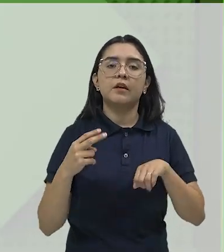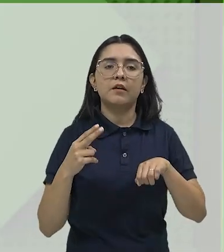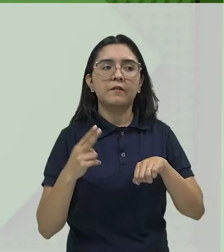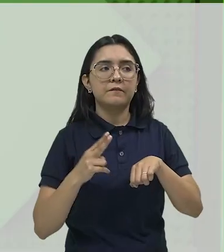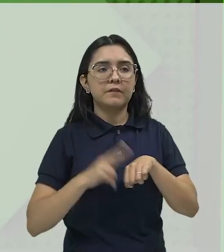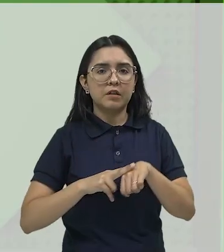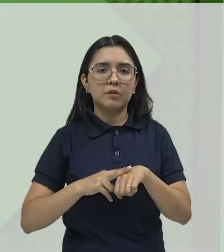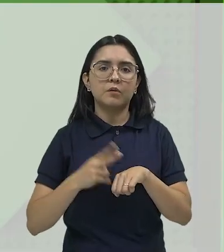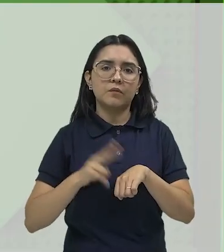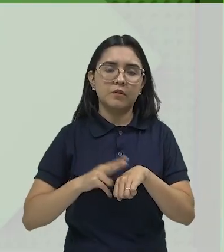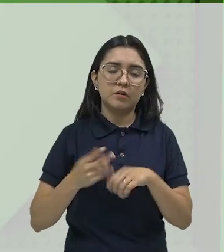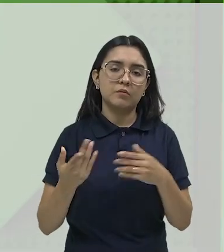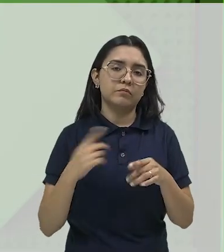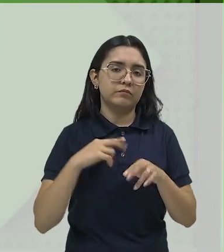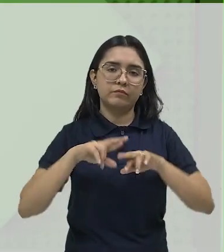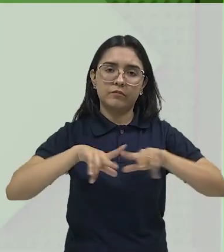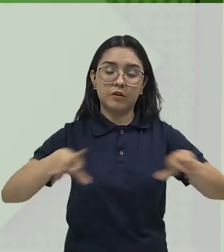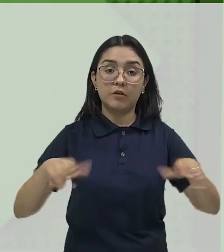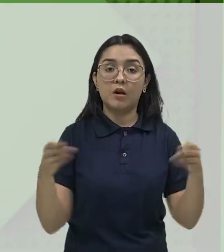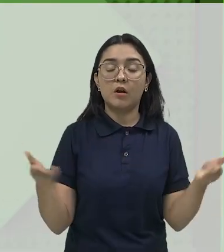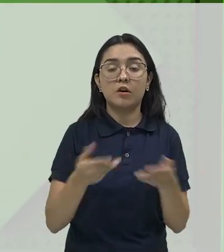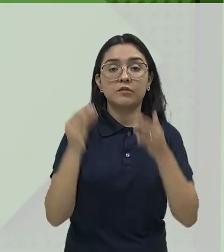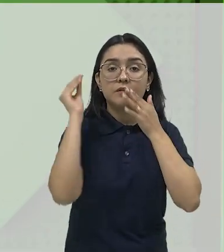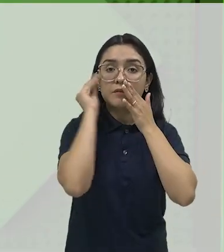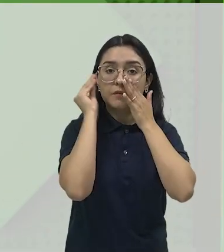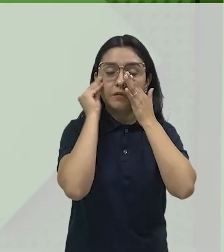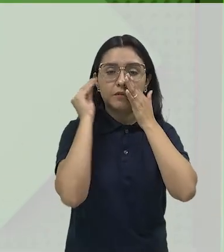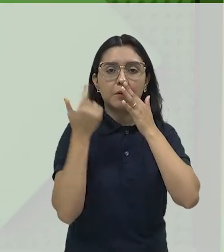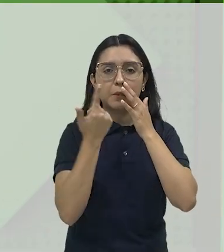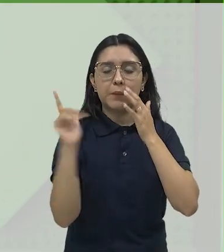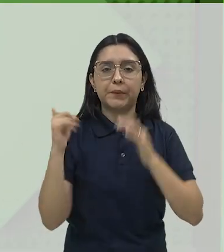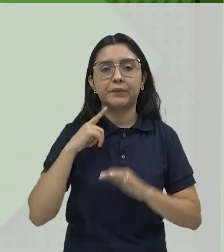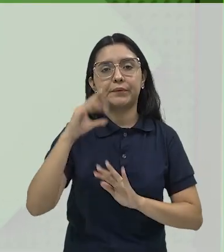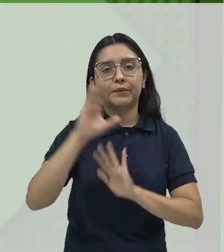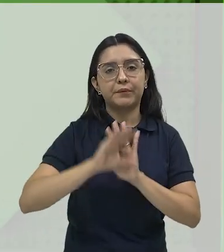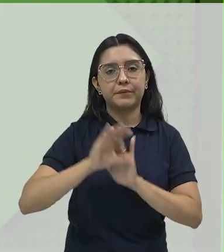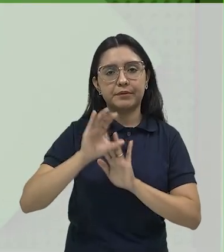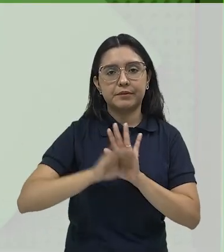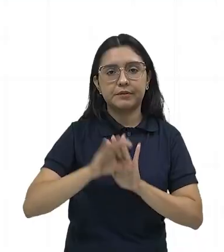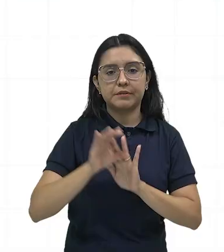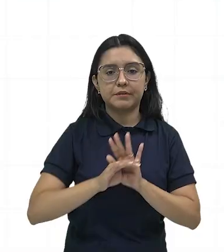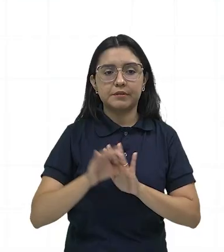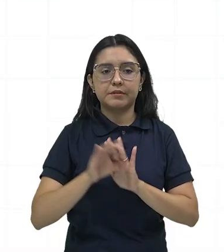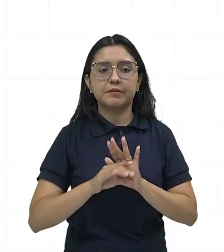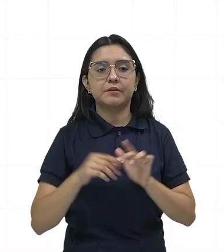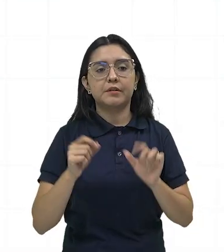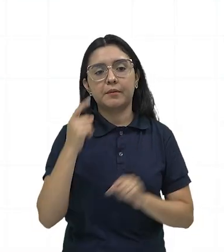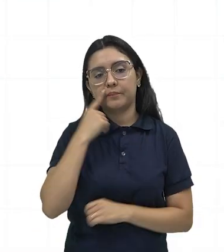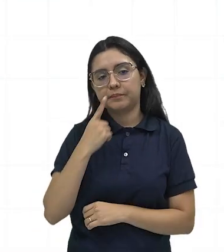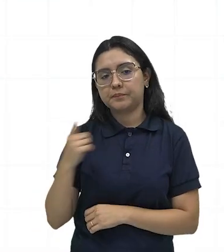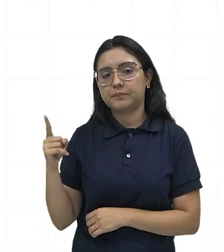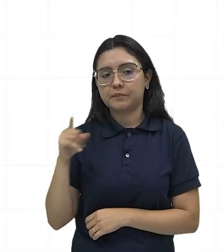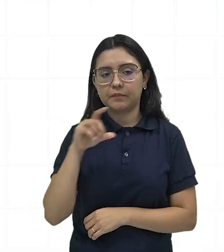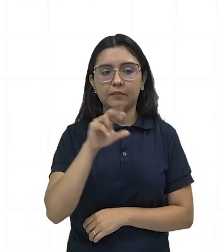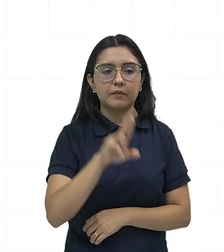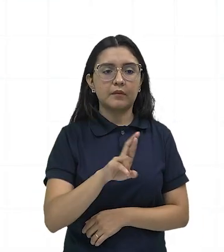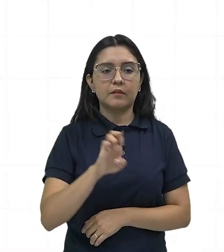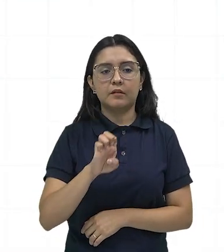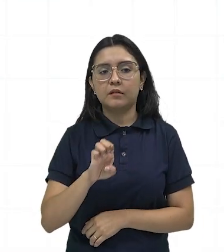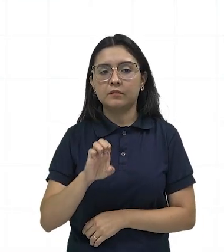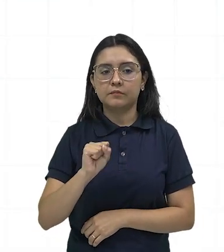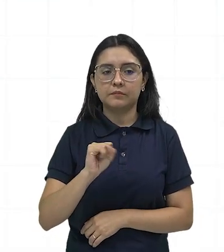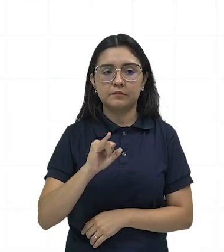desses isolantes. E agora a gente vai ver um outro conceito que é a resistividade, né?